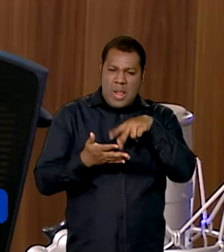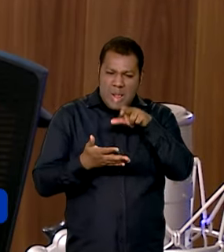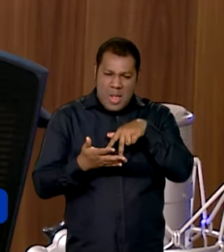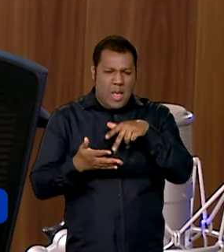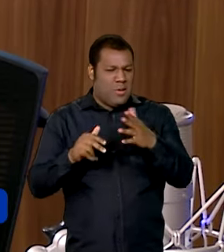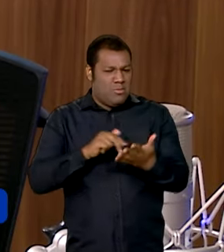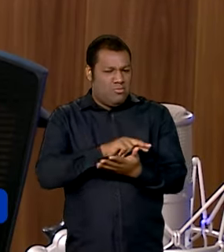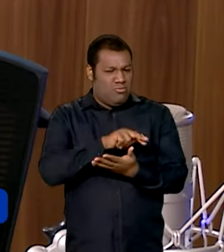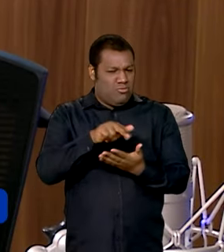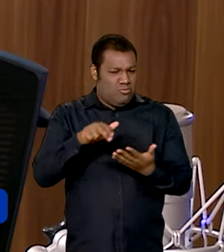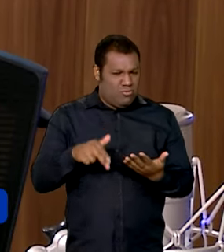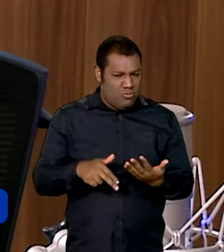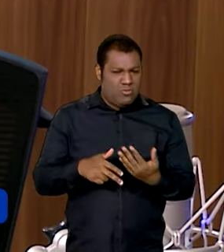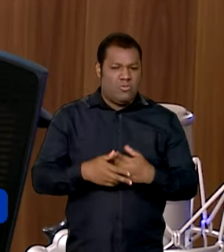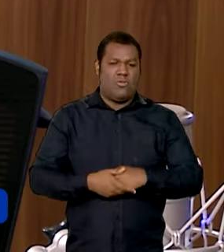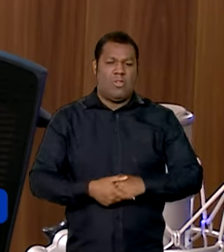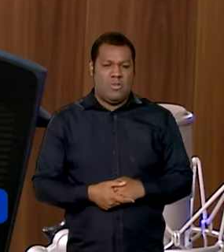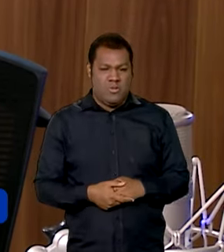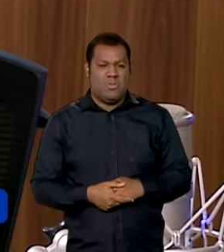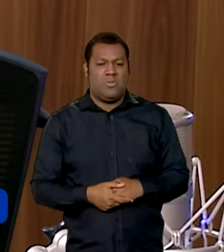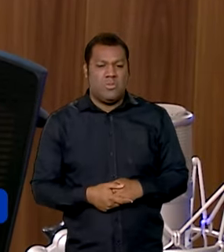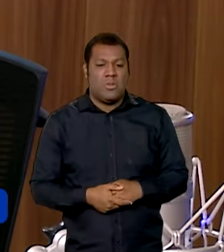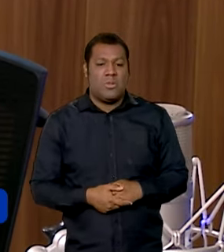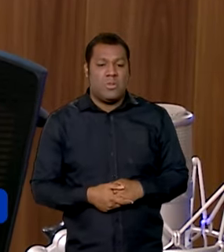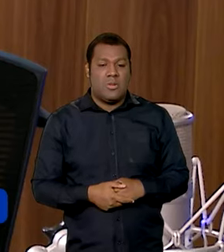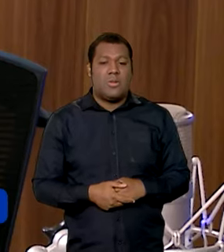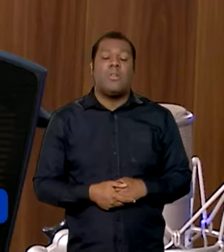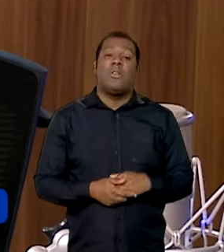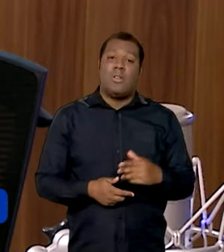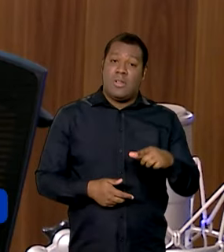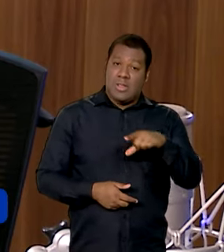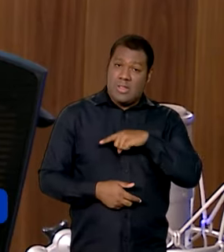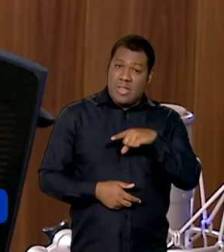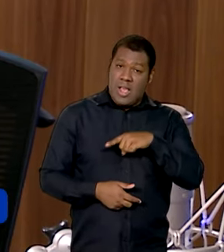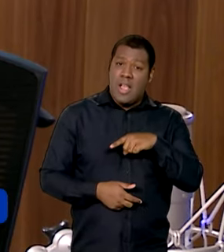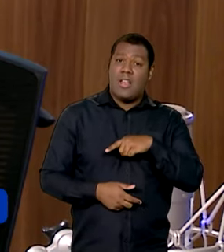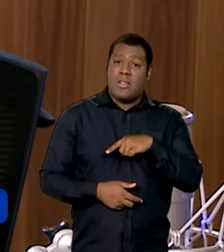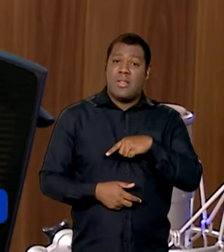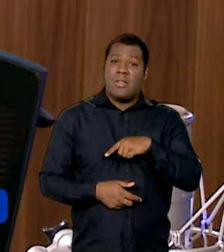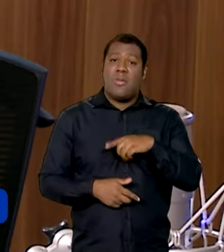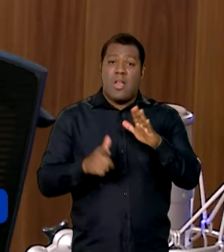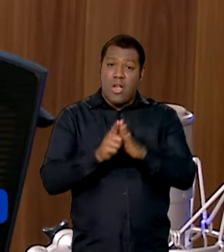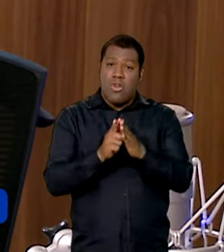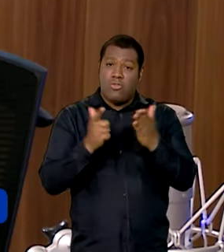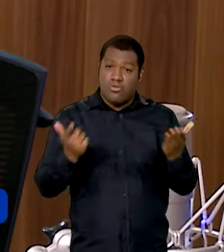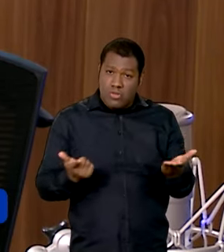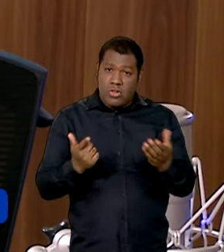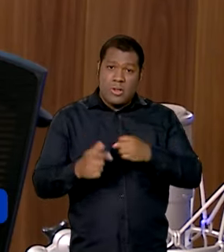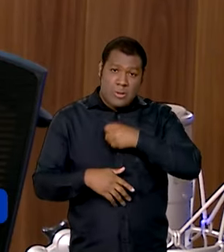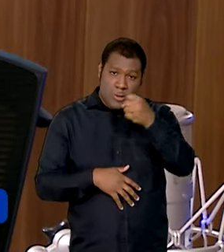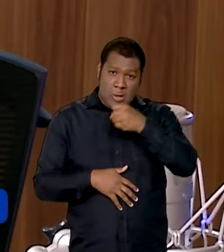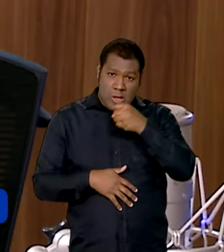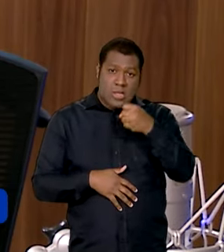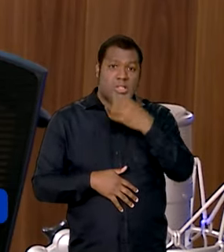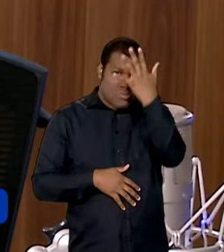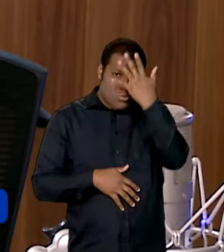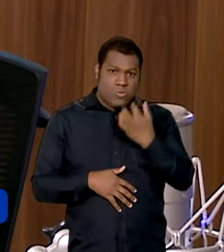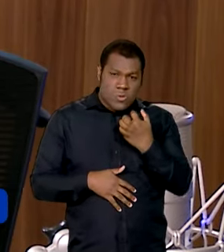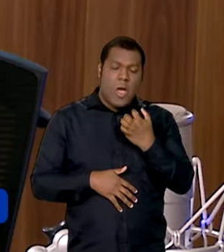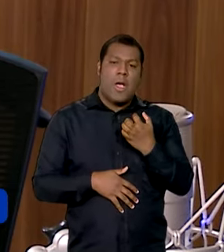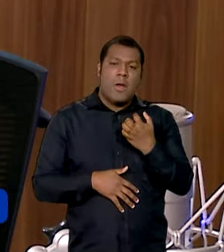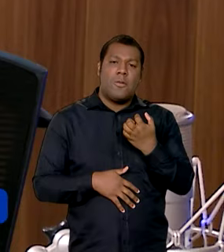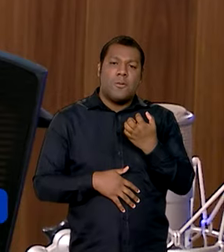muito trabalho feito por jornalismo sério de reposição da Verdade já